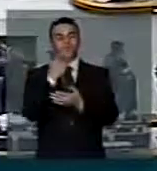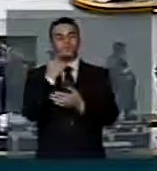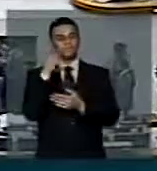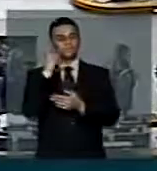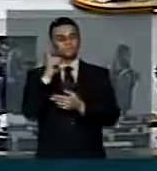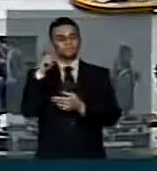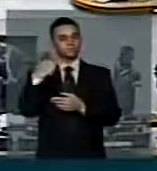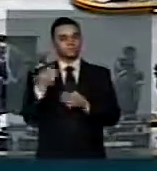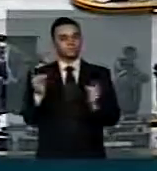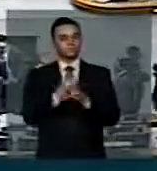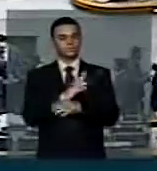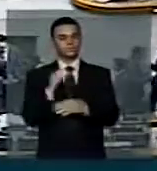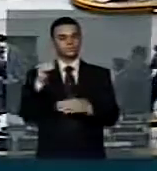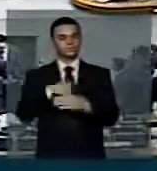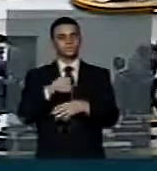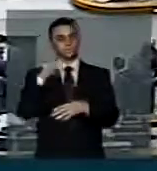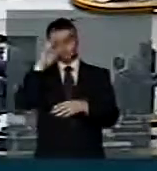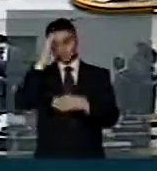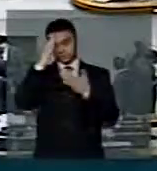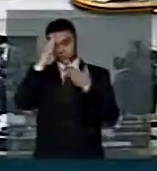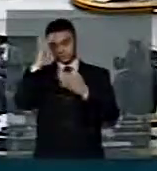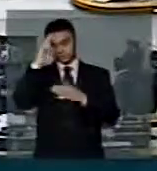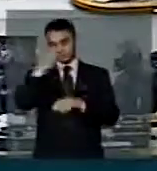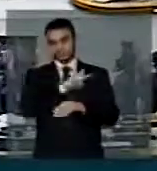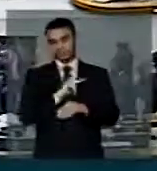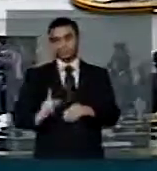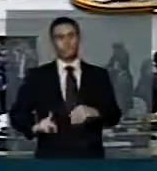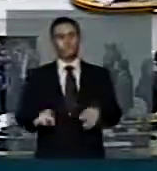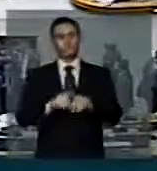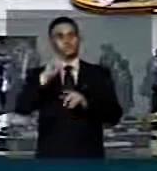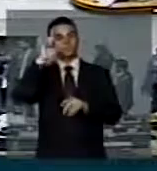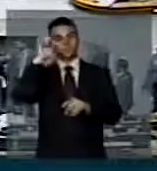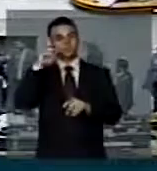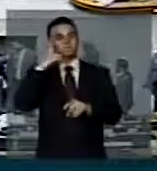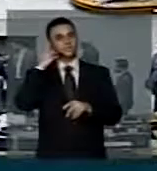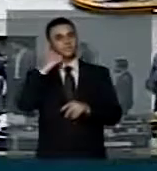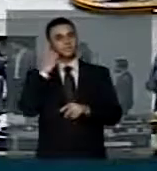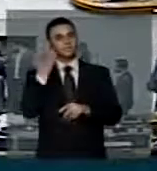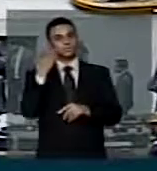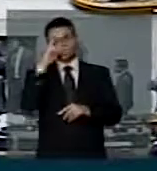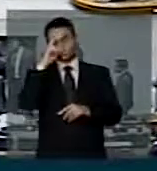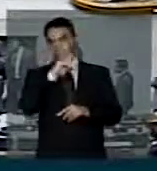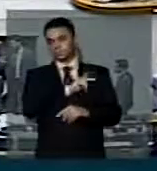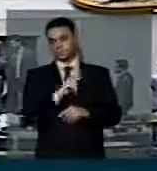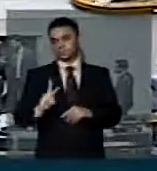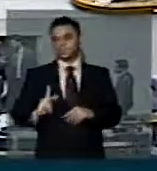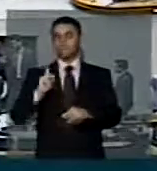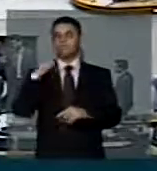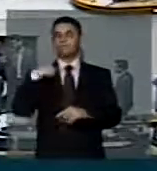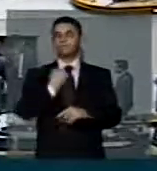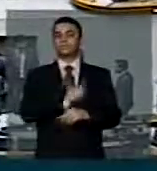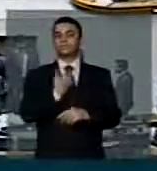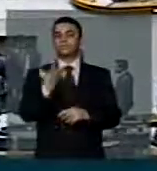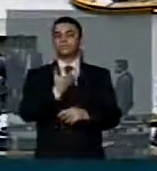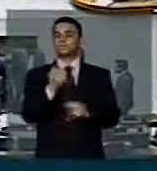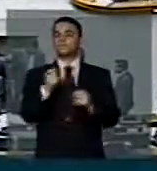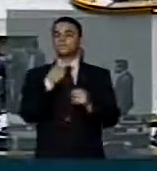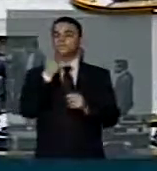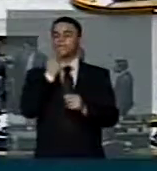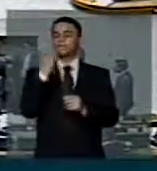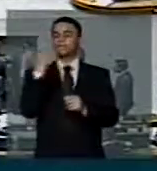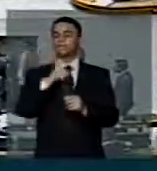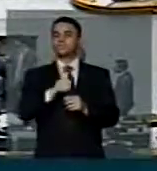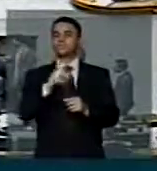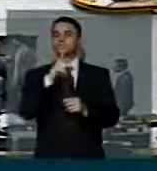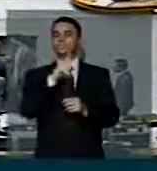Muito obrigado, senhor presidente, senhores parlamentares. Senhor presidente, nós queremos reiterar a posição